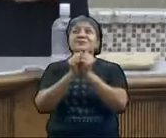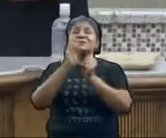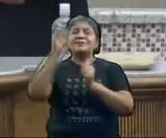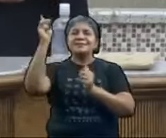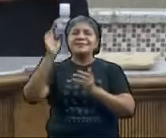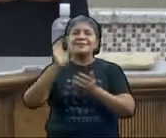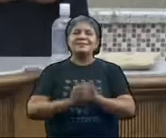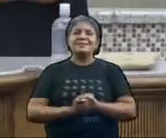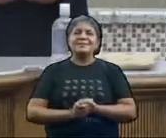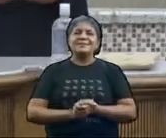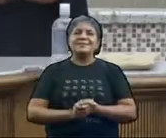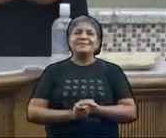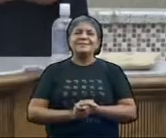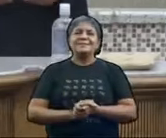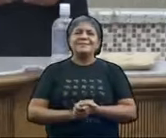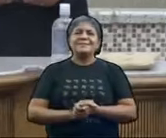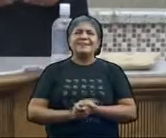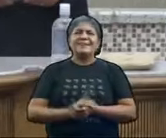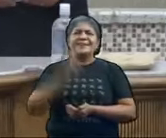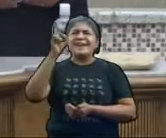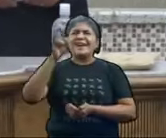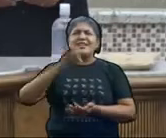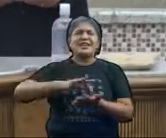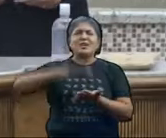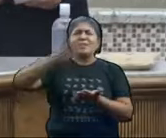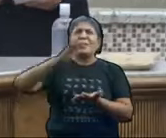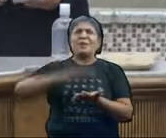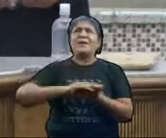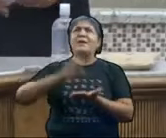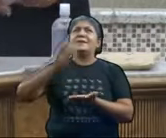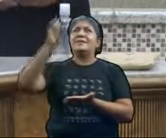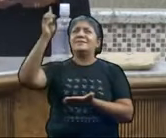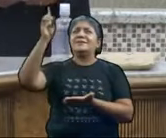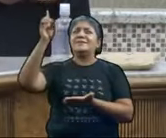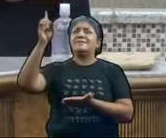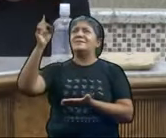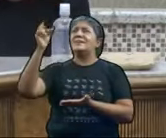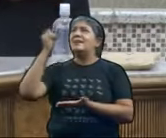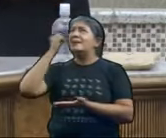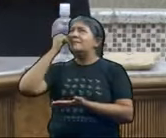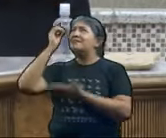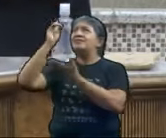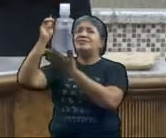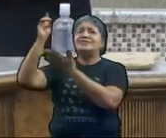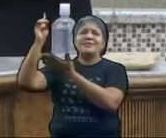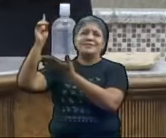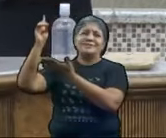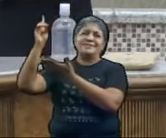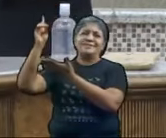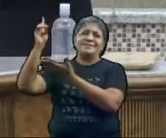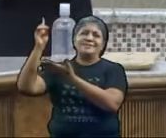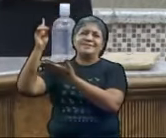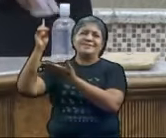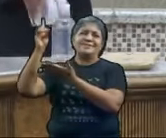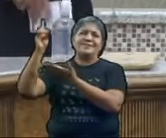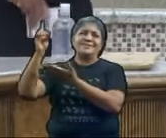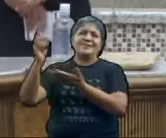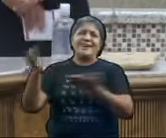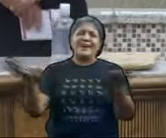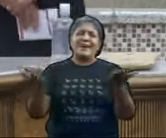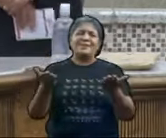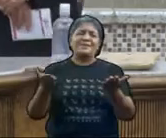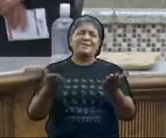lá, luzentes e gloriosos na presença desse Deus Todo-Poderoso. Vamos cantar